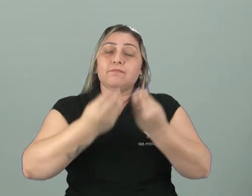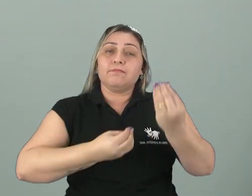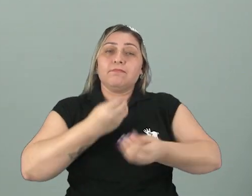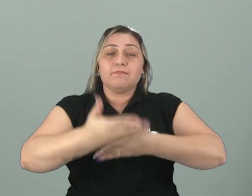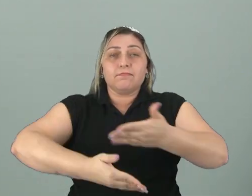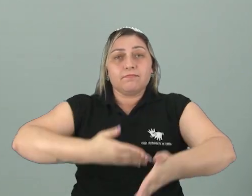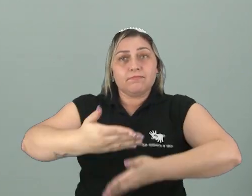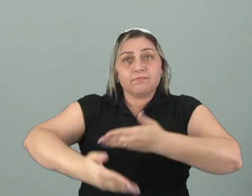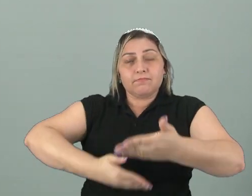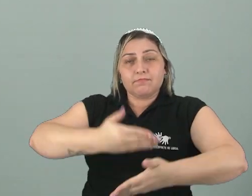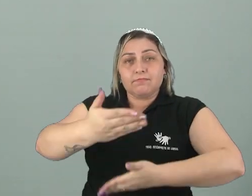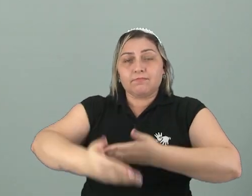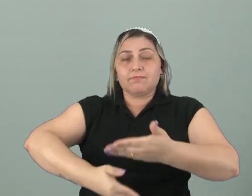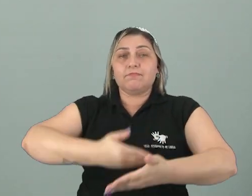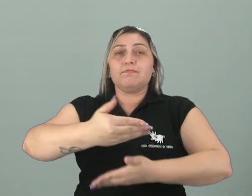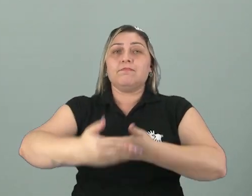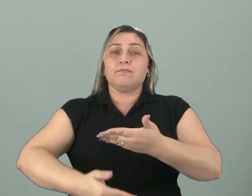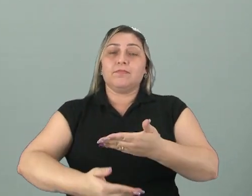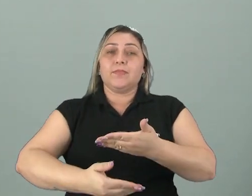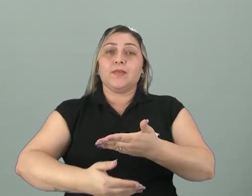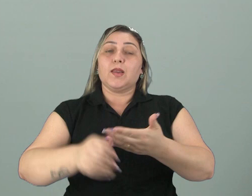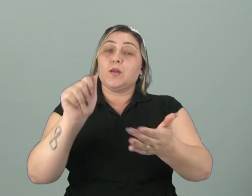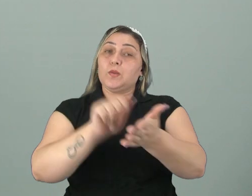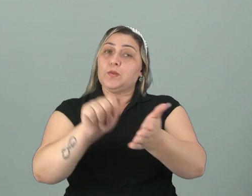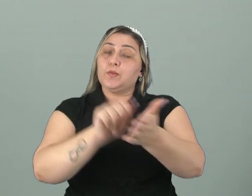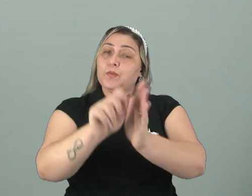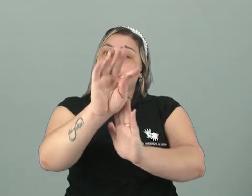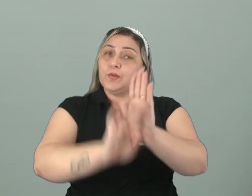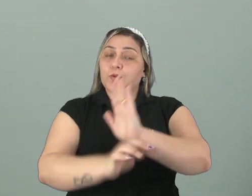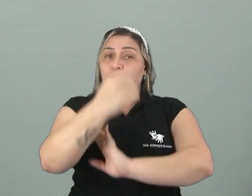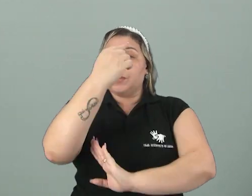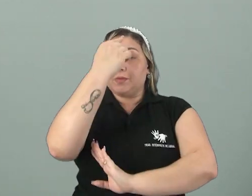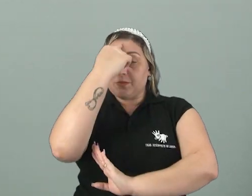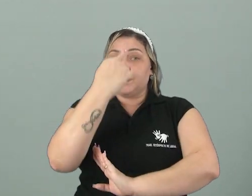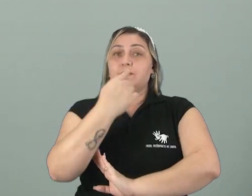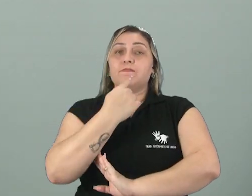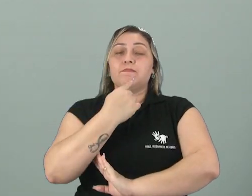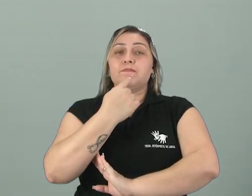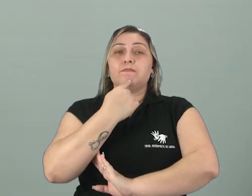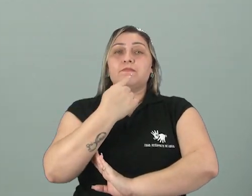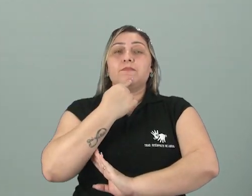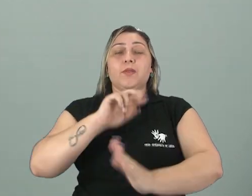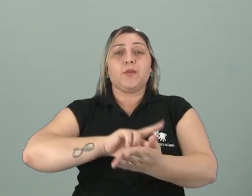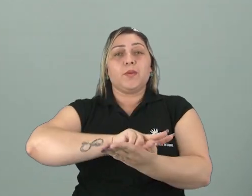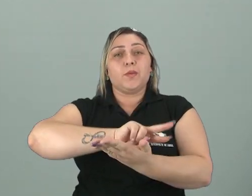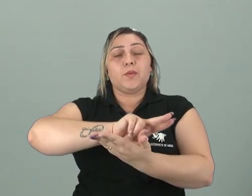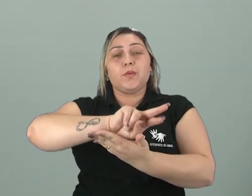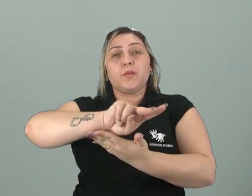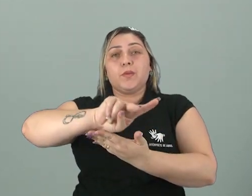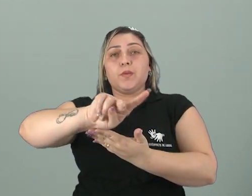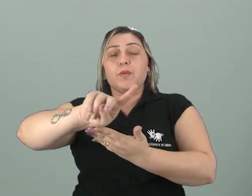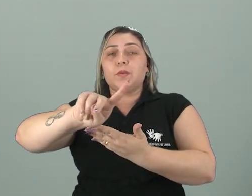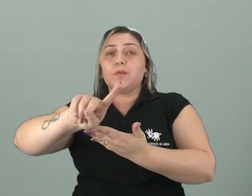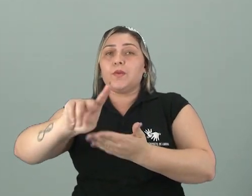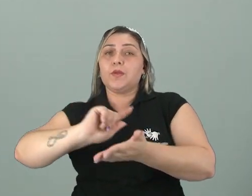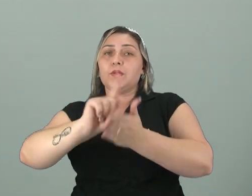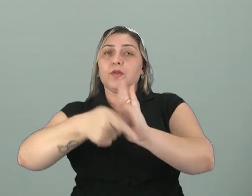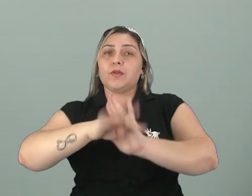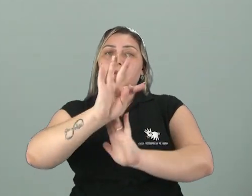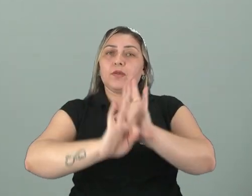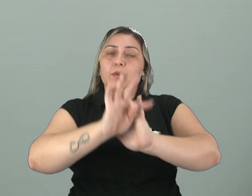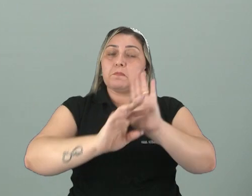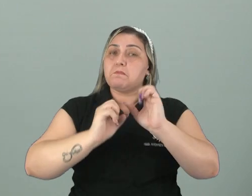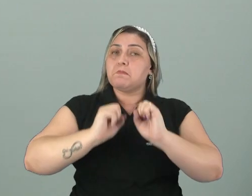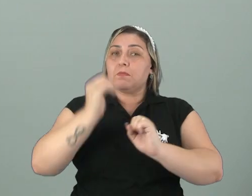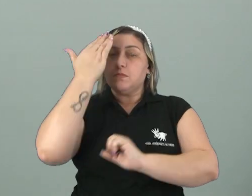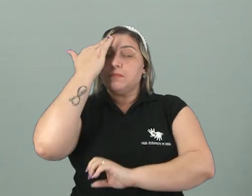esse processo de relacionar o texto verbal com o texto não verbal em diferentes tipos textuais, para que